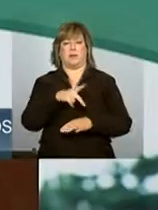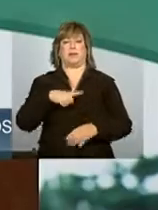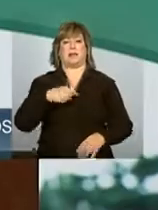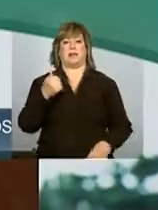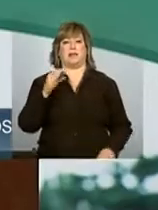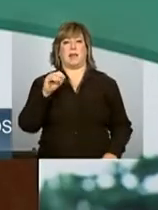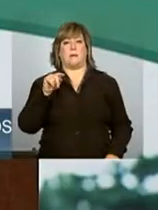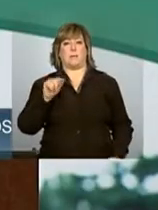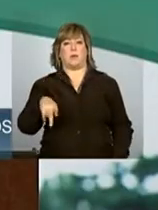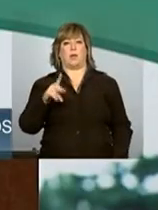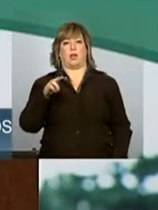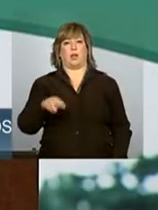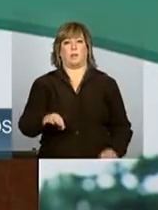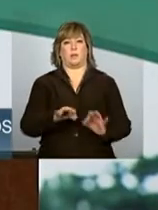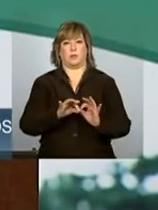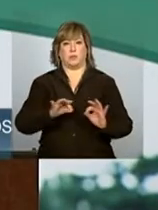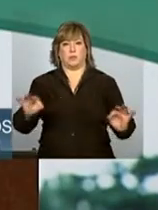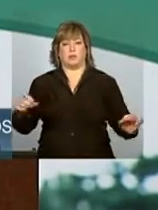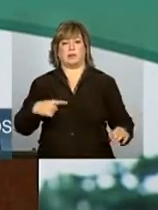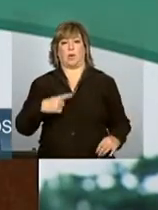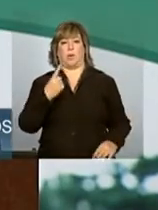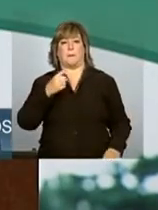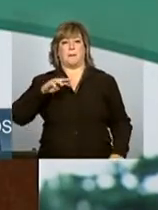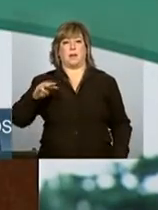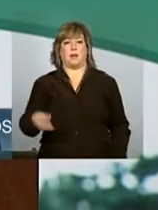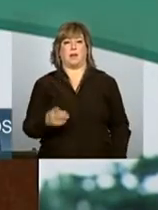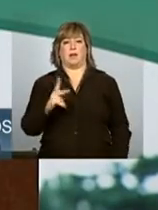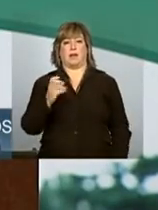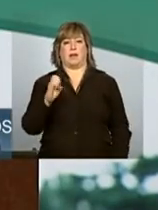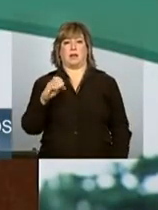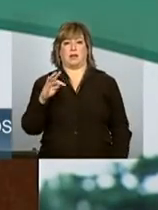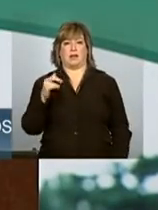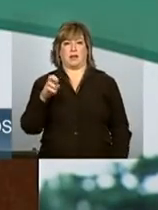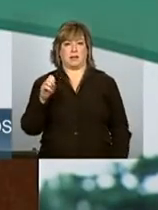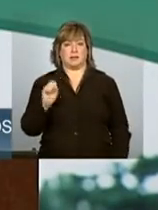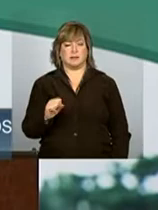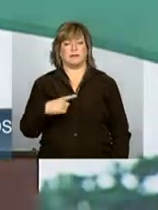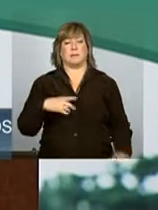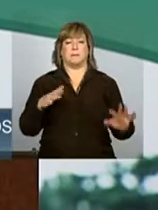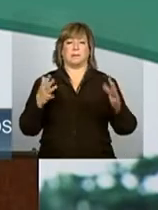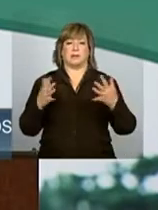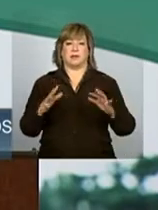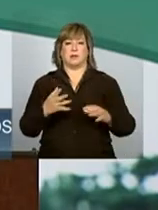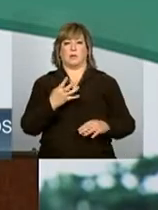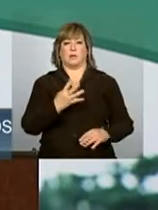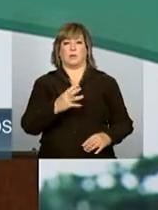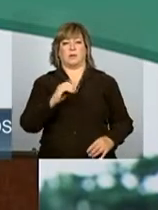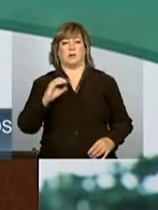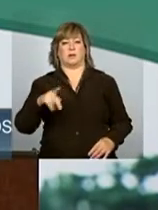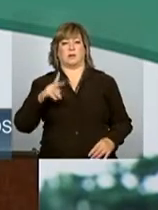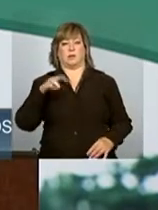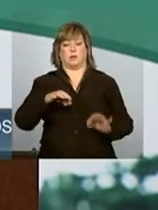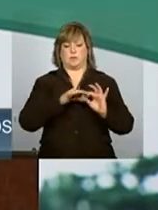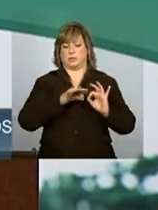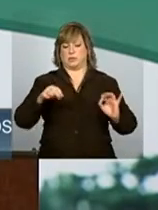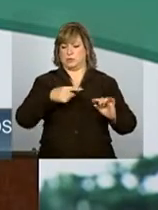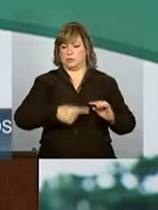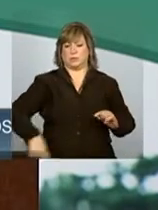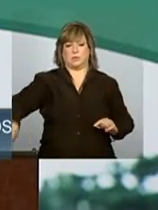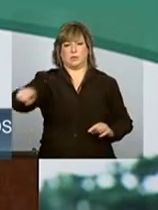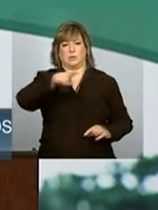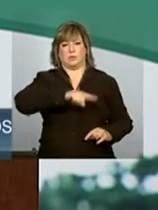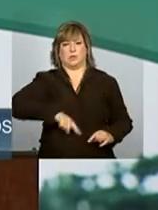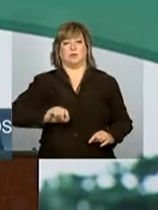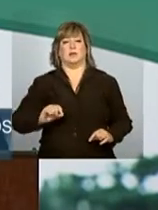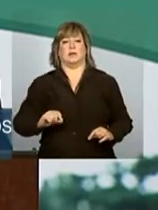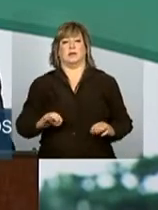mil quilômetros quadrados, 1 milhão de hectares, tem aproximadamente 400 quilômetros de uma ponta até a outra,